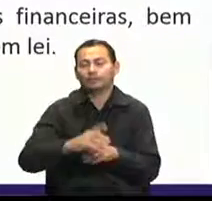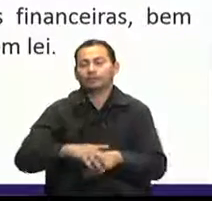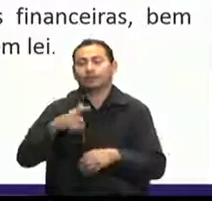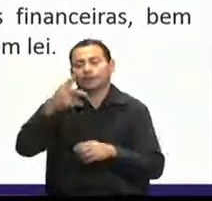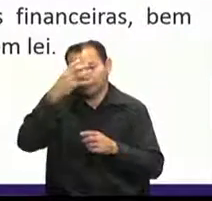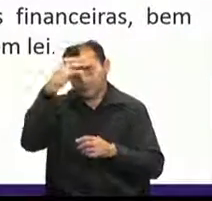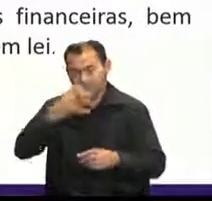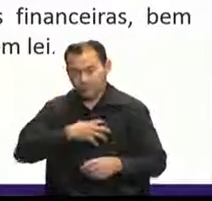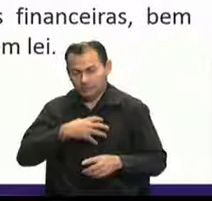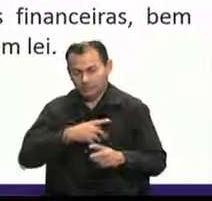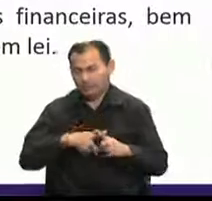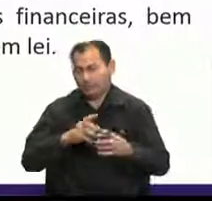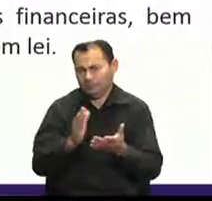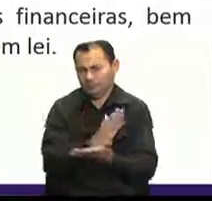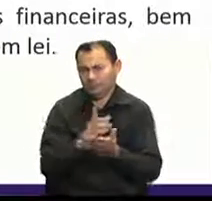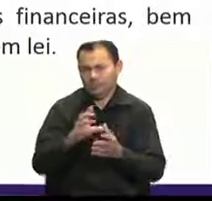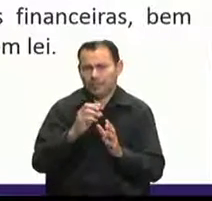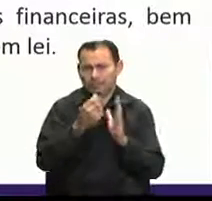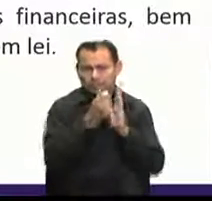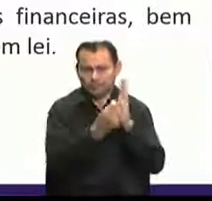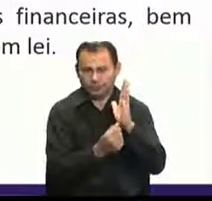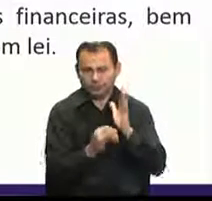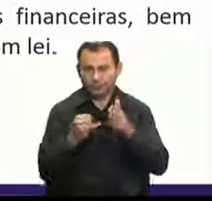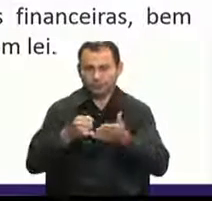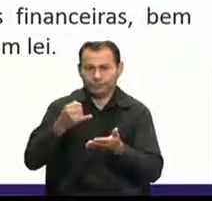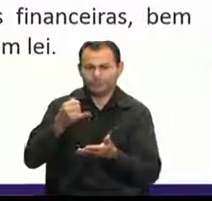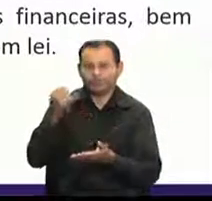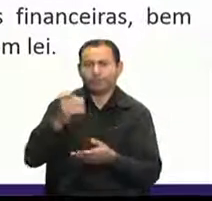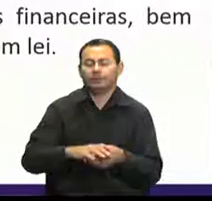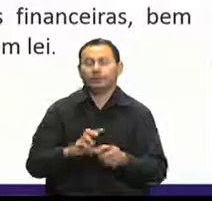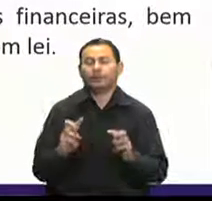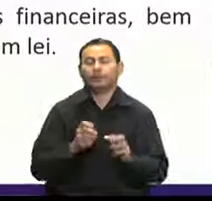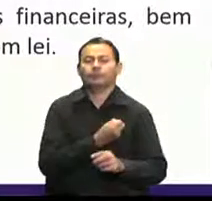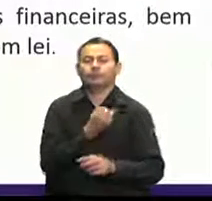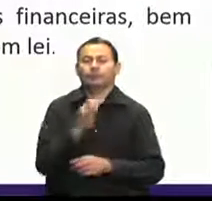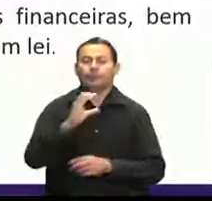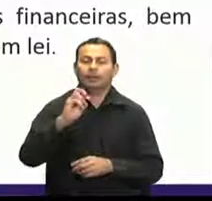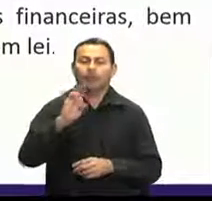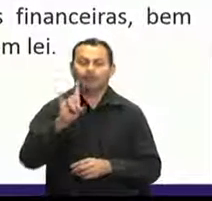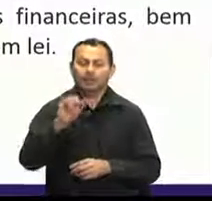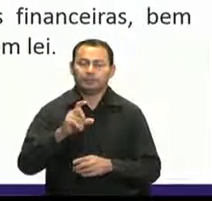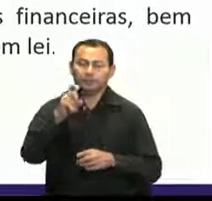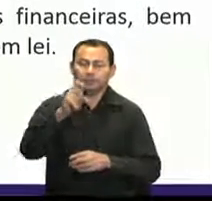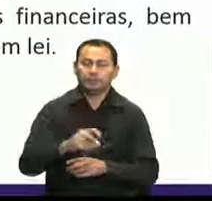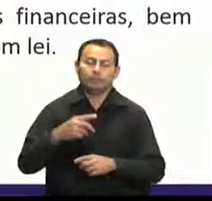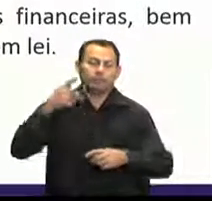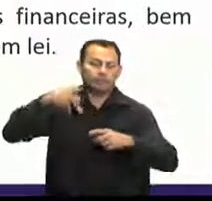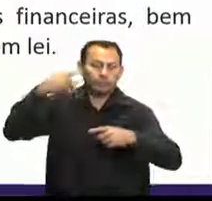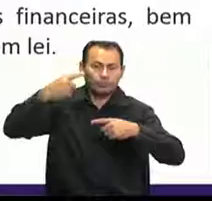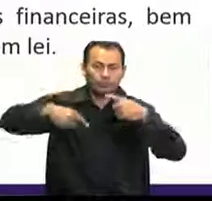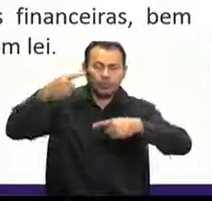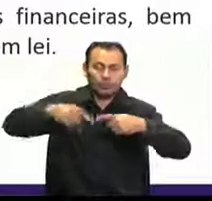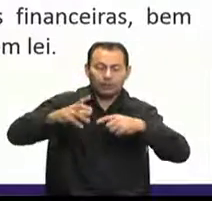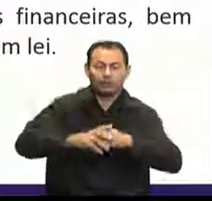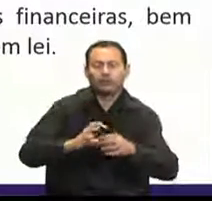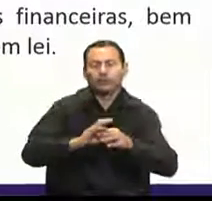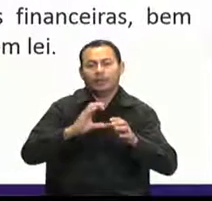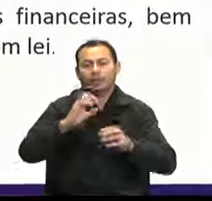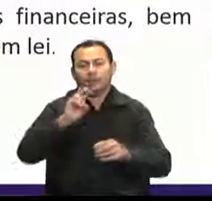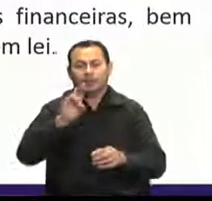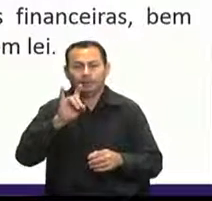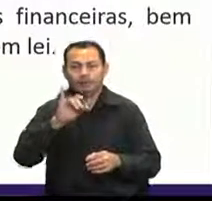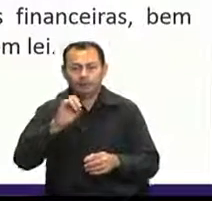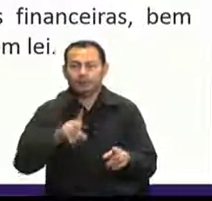todas as formas ou seja determinado à taxa de juros da economia e do volume de crédito seja por política creditícia expansionista